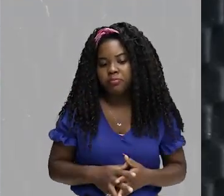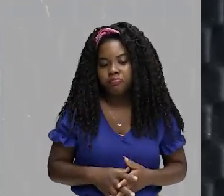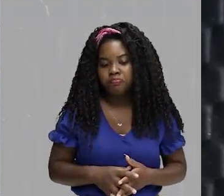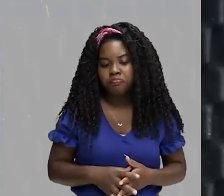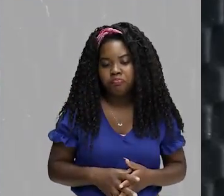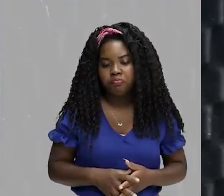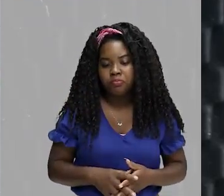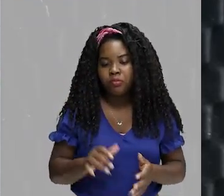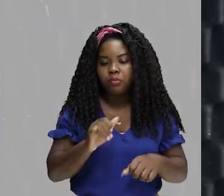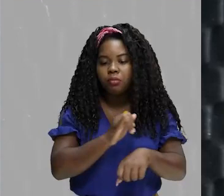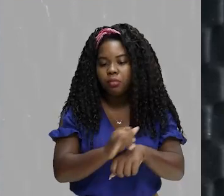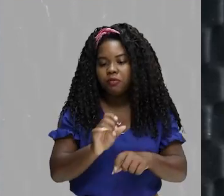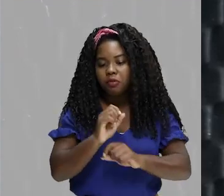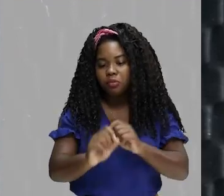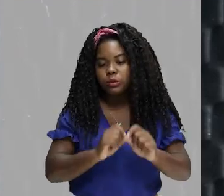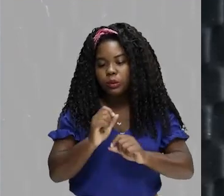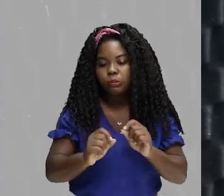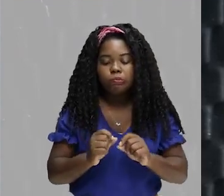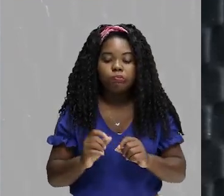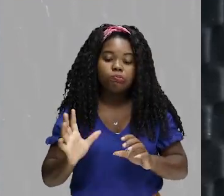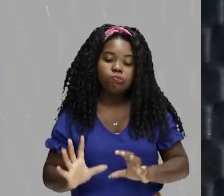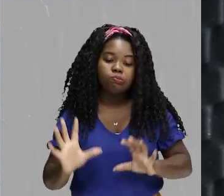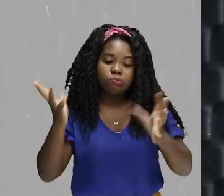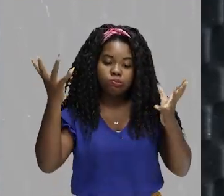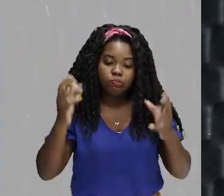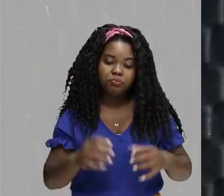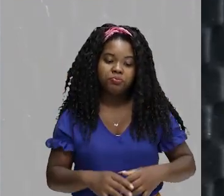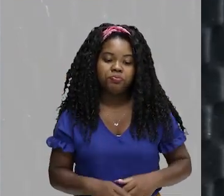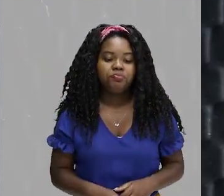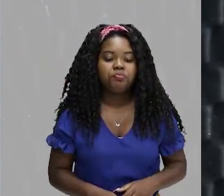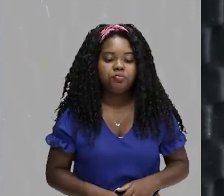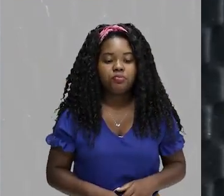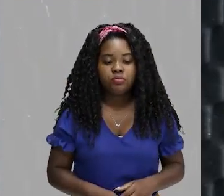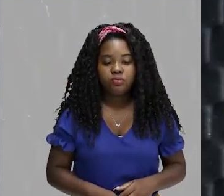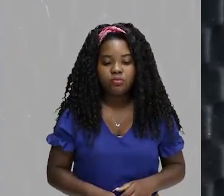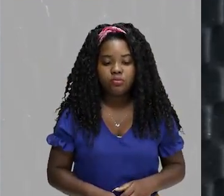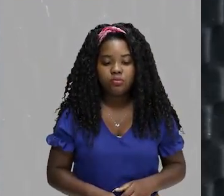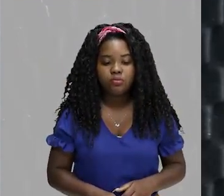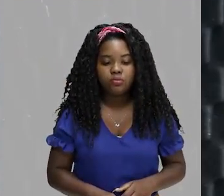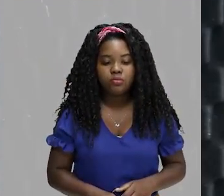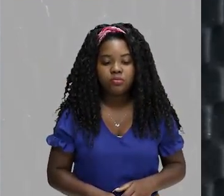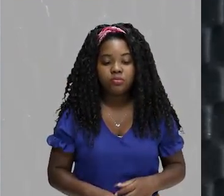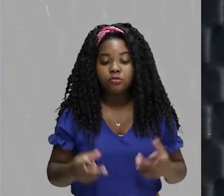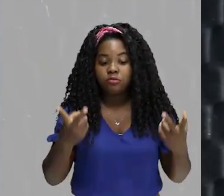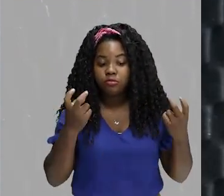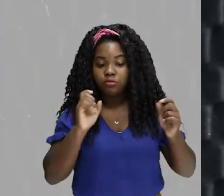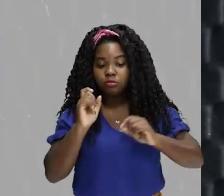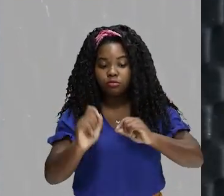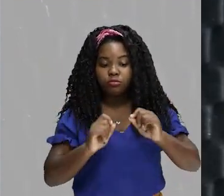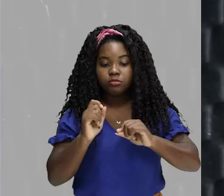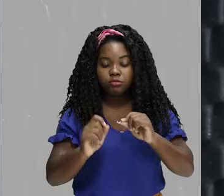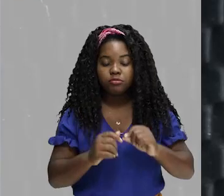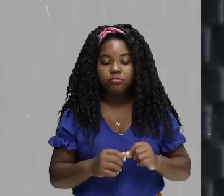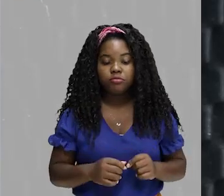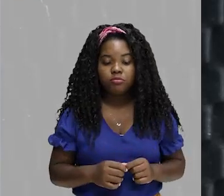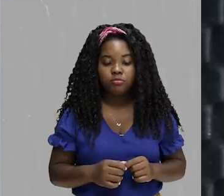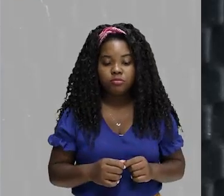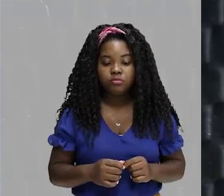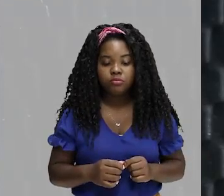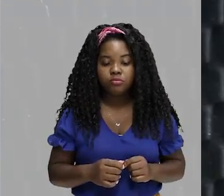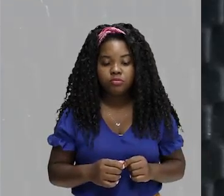algo muito importante para ele não vir à festa. Vocês estão observando